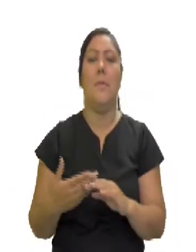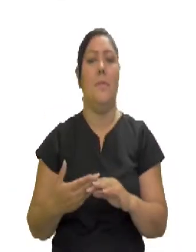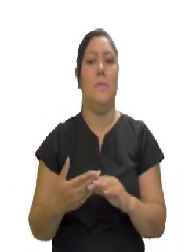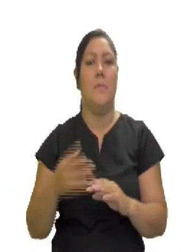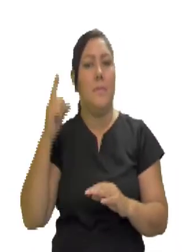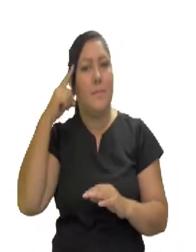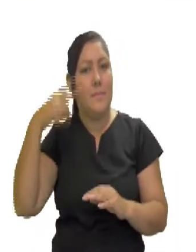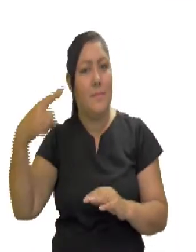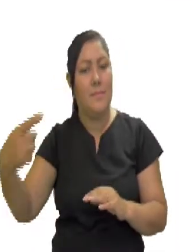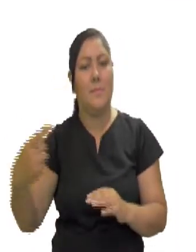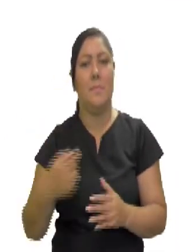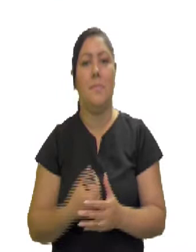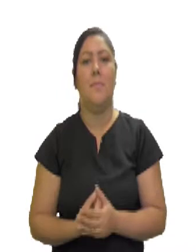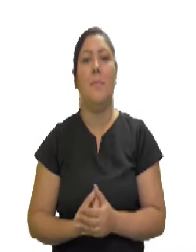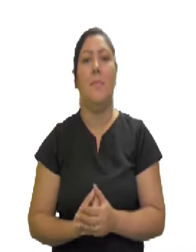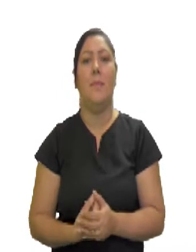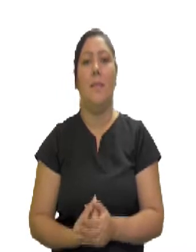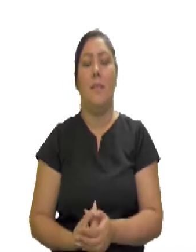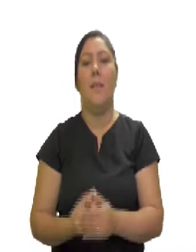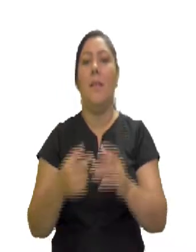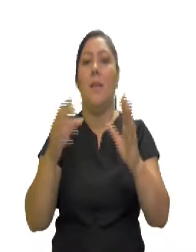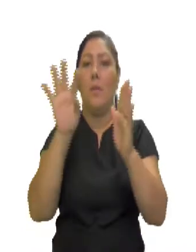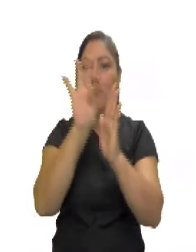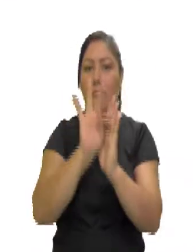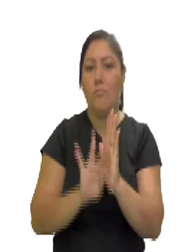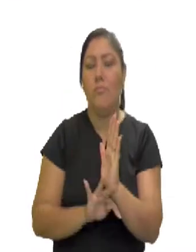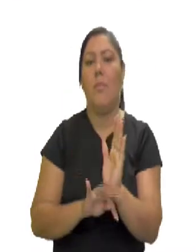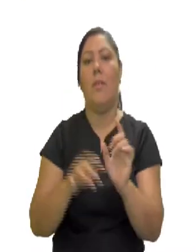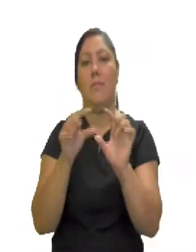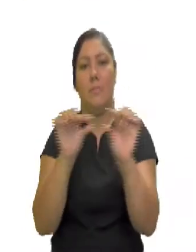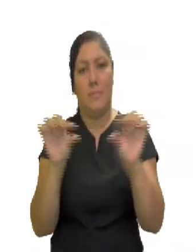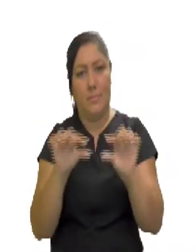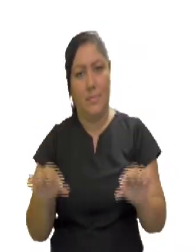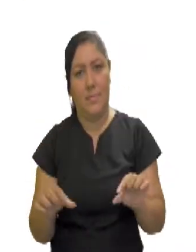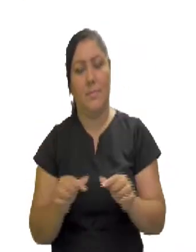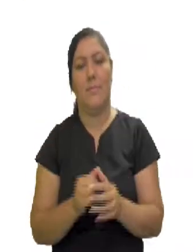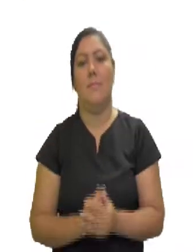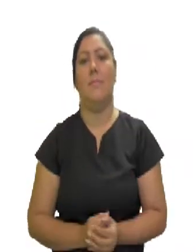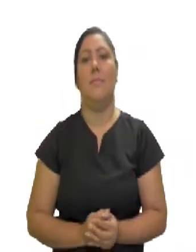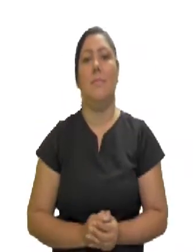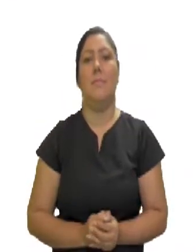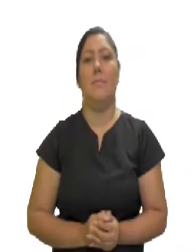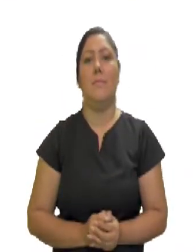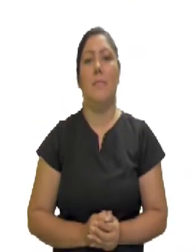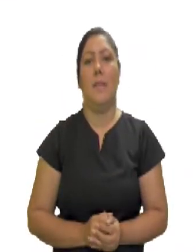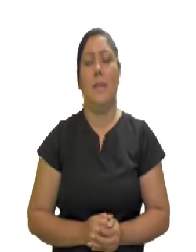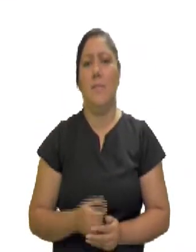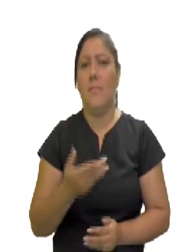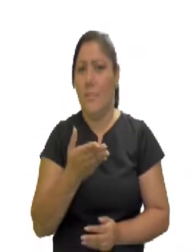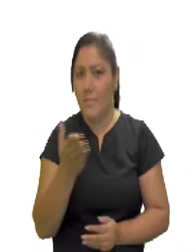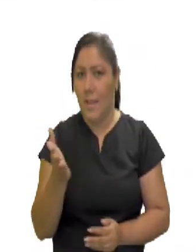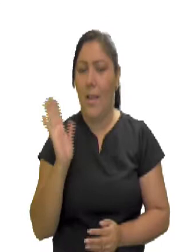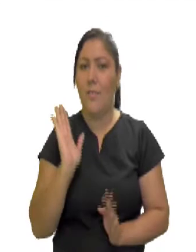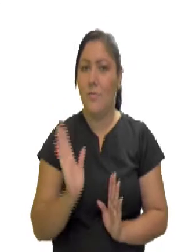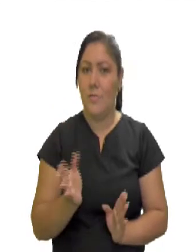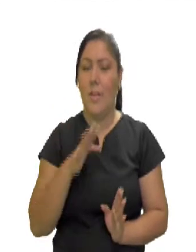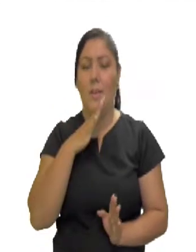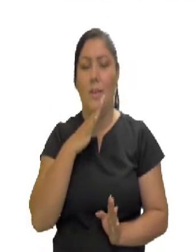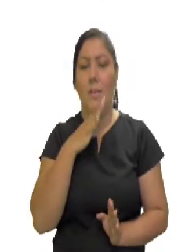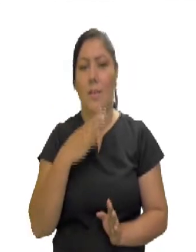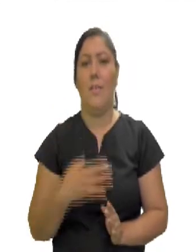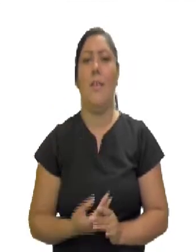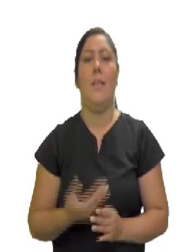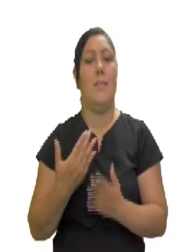com eles em textos, em frases, enfim. Vocês também já viram essa matéria há